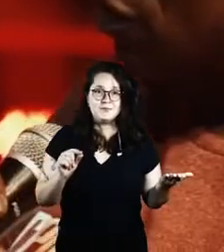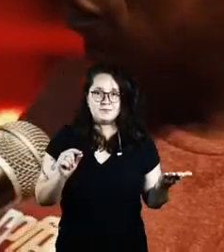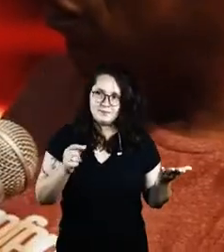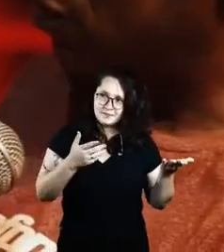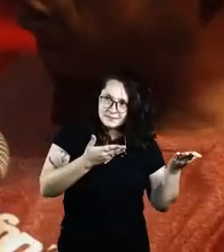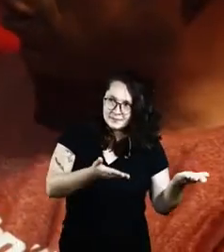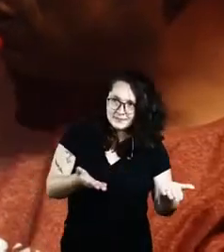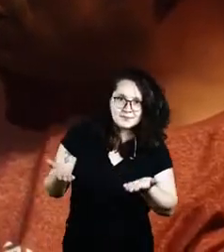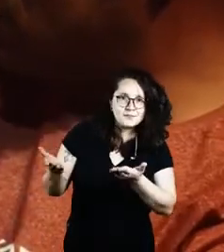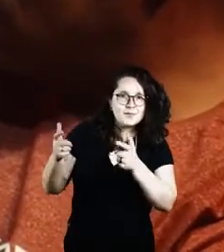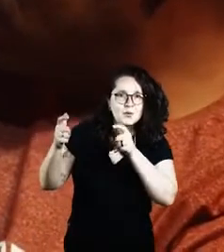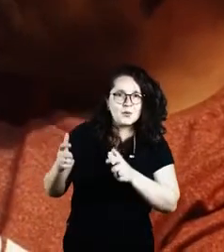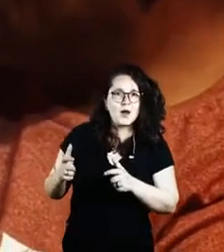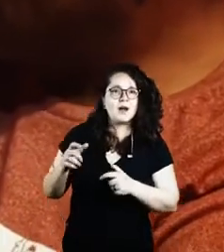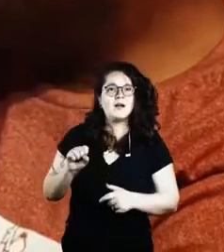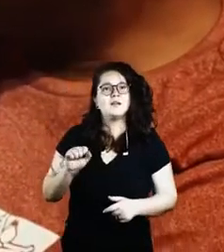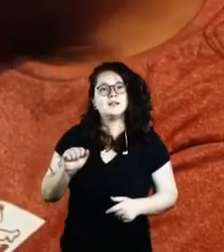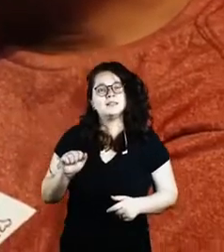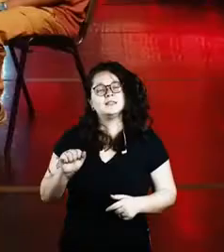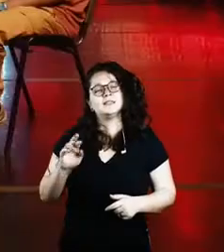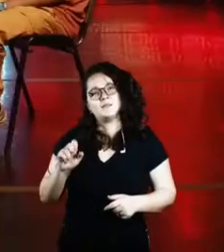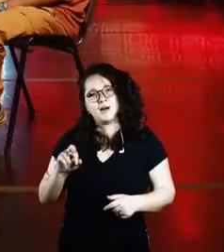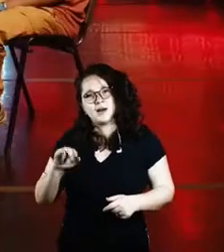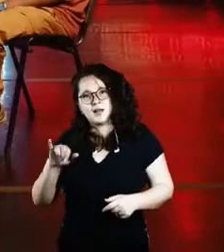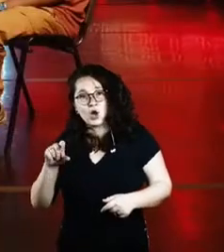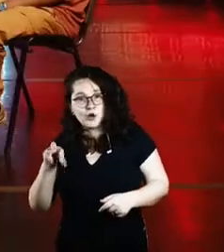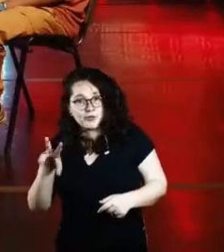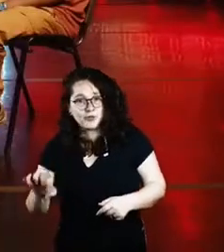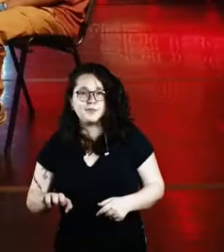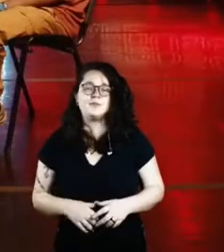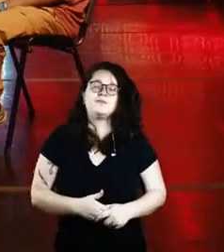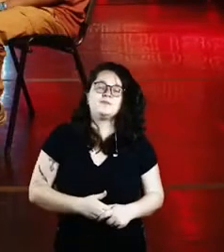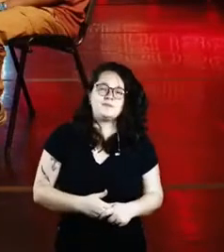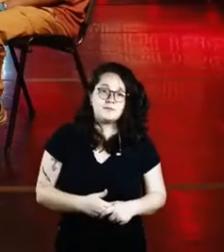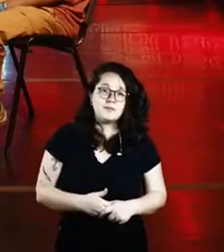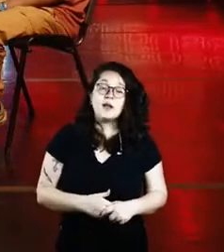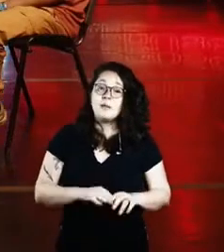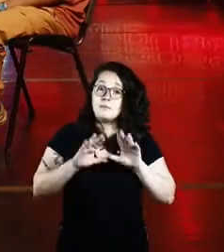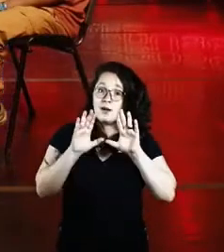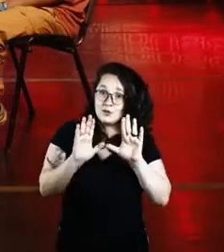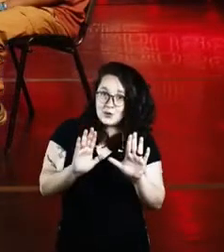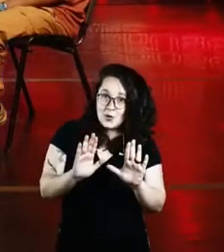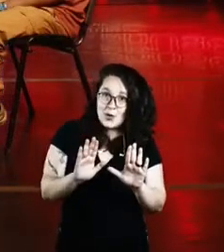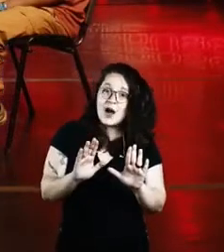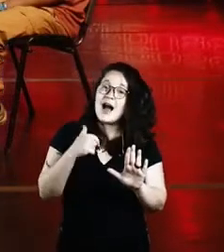o Somebody Love. Mas aí é o seguinte, a história é assim, ó, a gente começou a cuidar da casa,